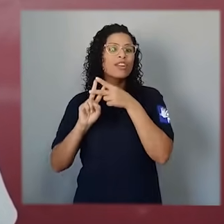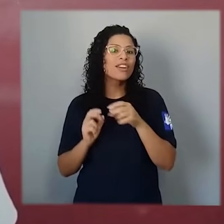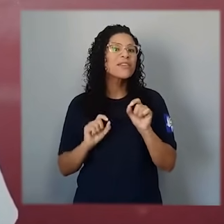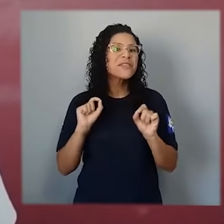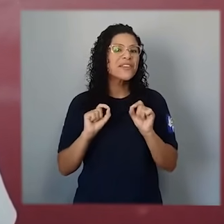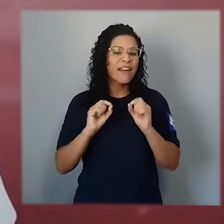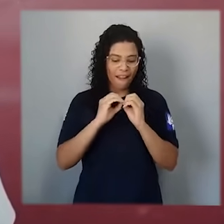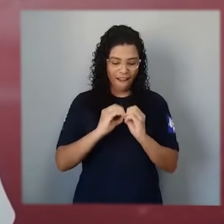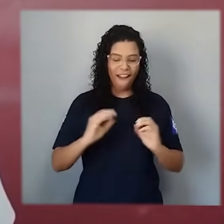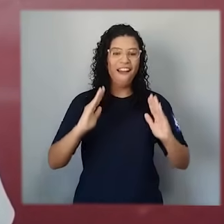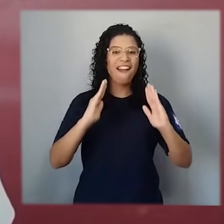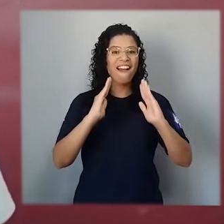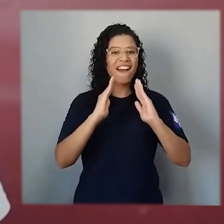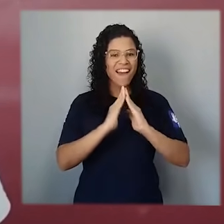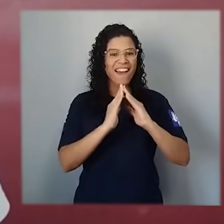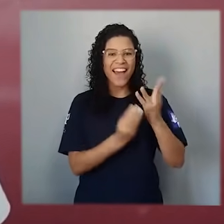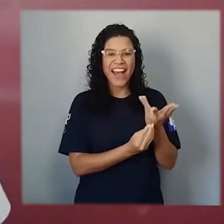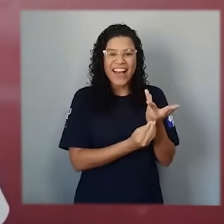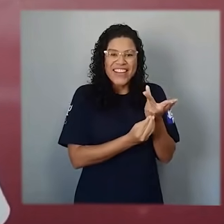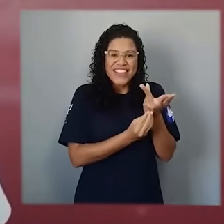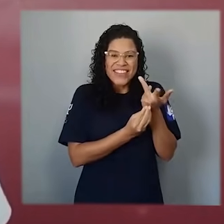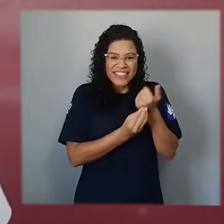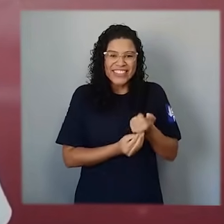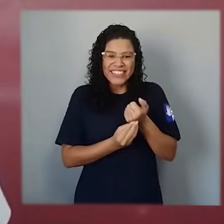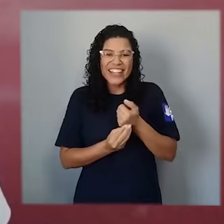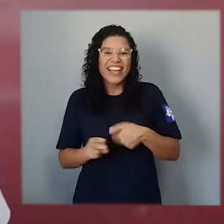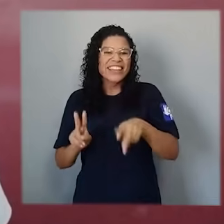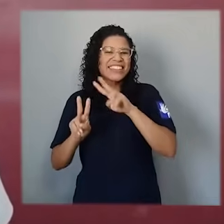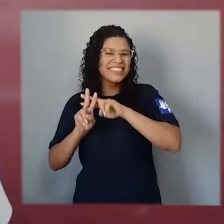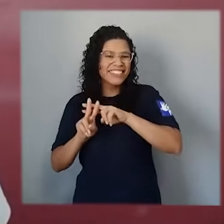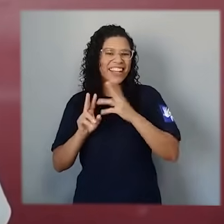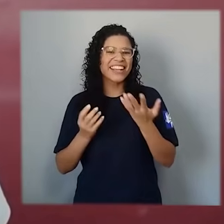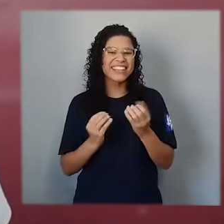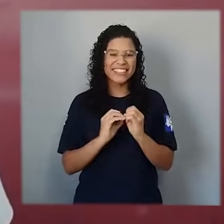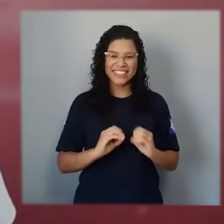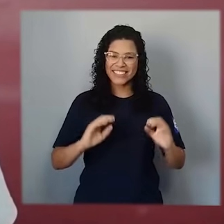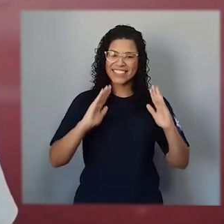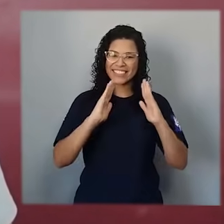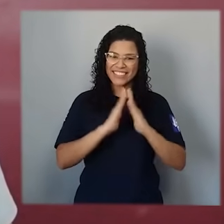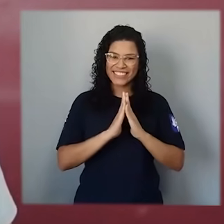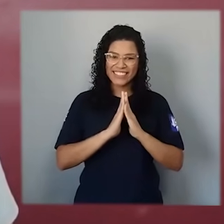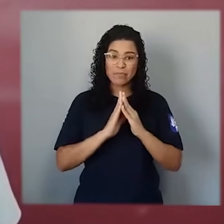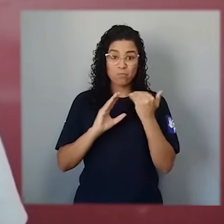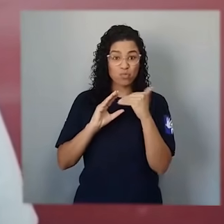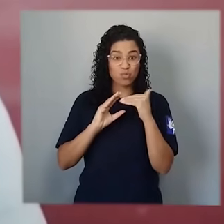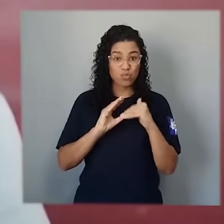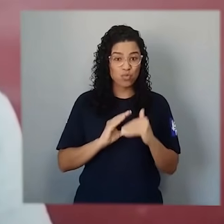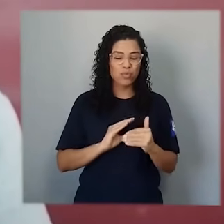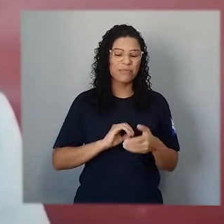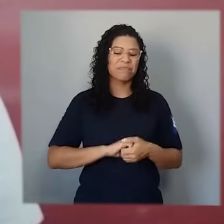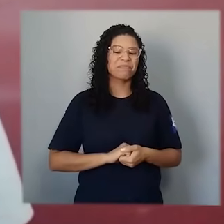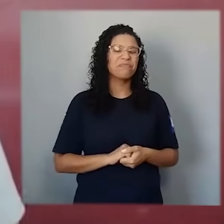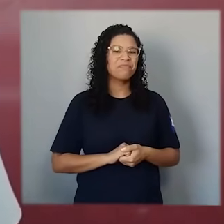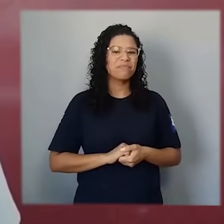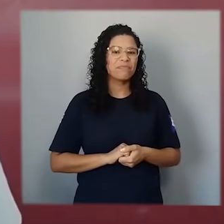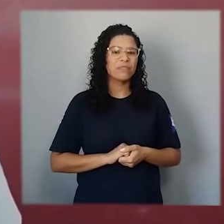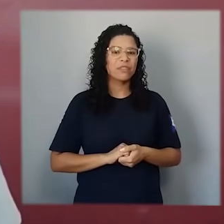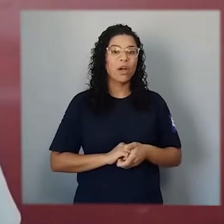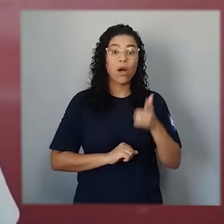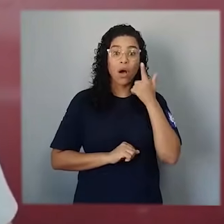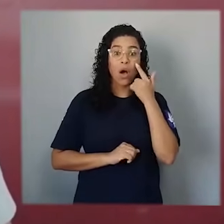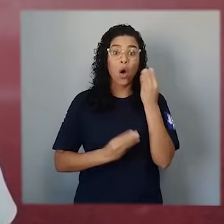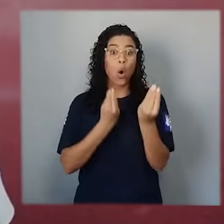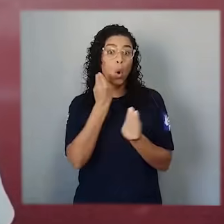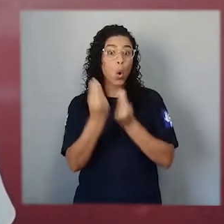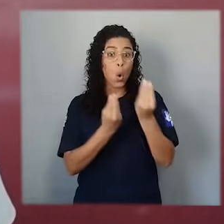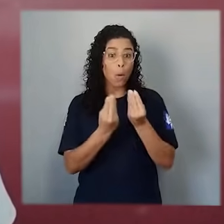hashtag Arte Saberes em Casa, hashtag Saberes em Casa. Olhem aí como eu fiz essas minhas 2